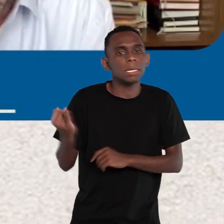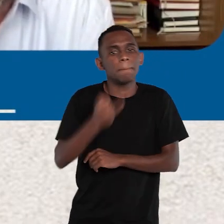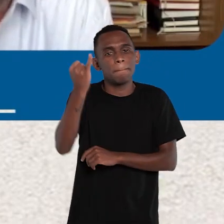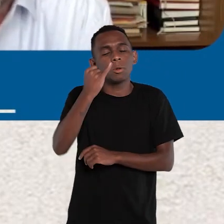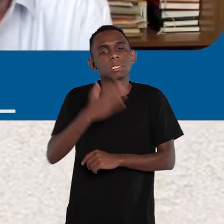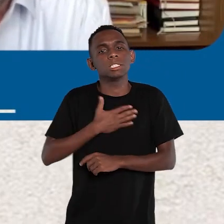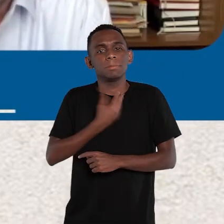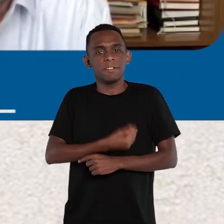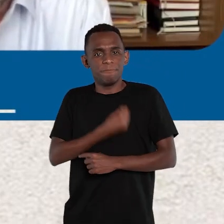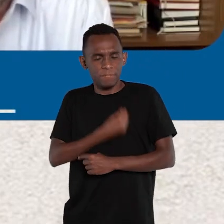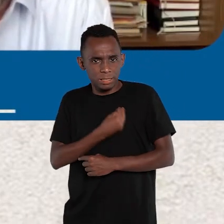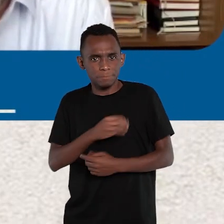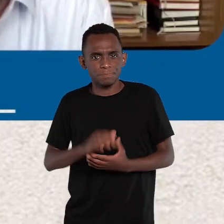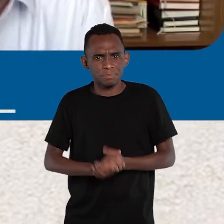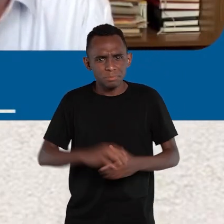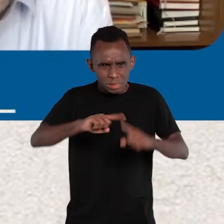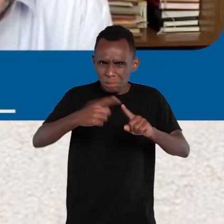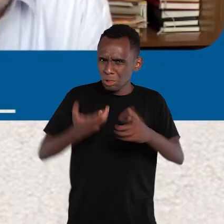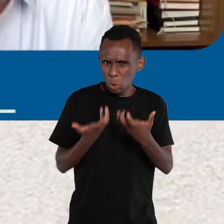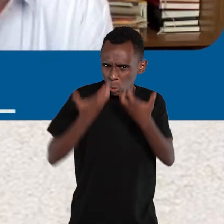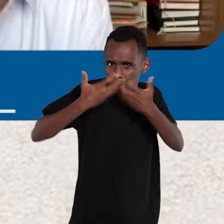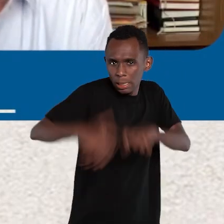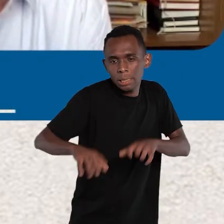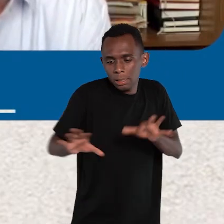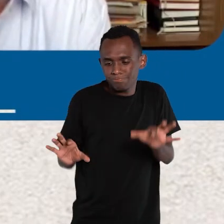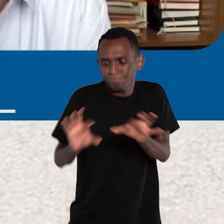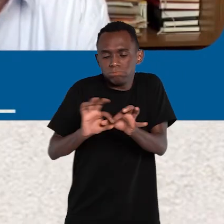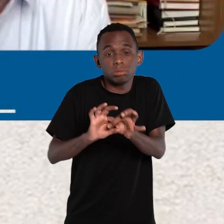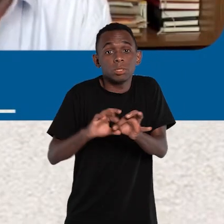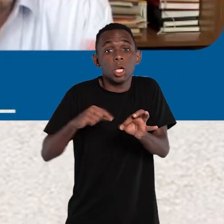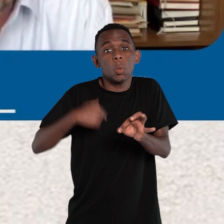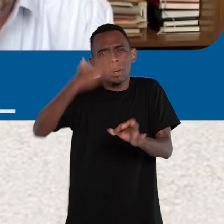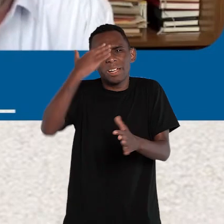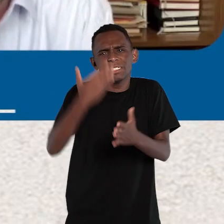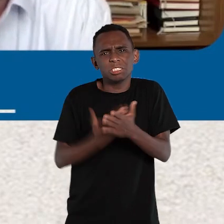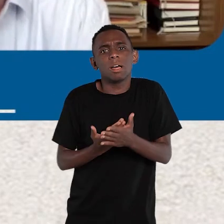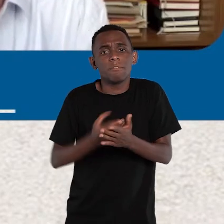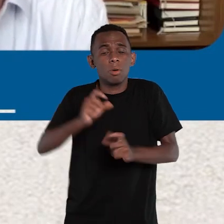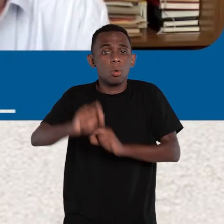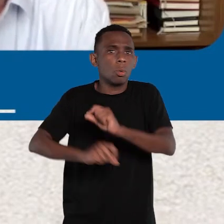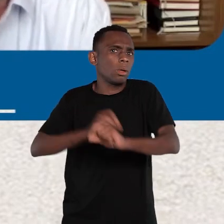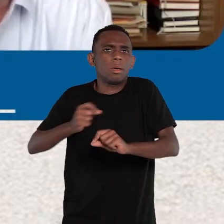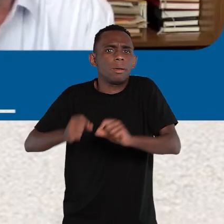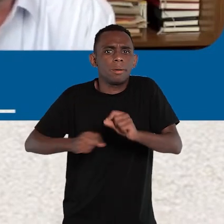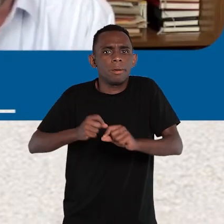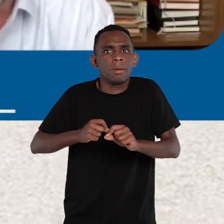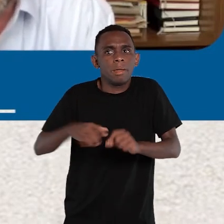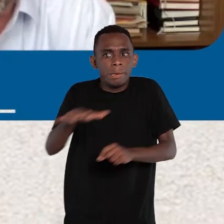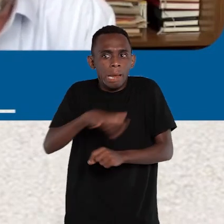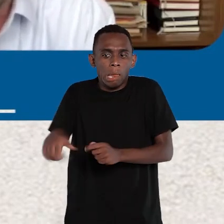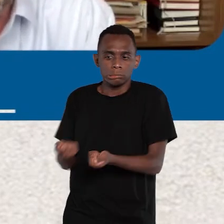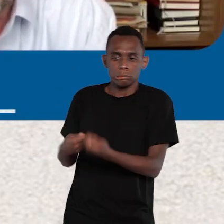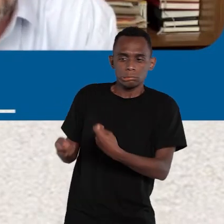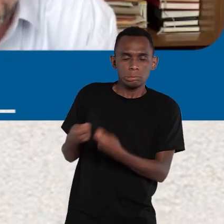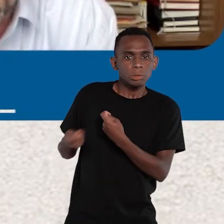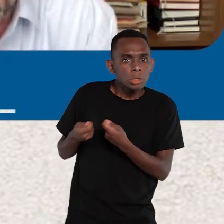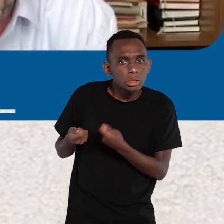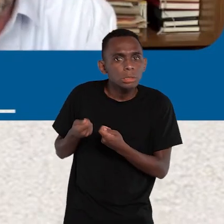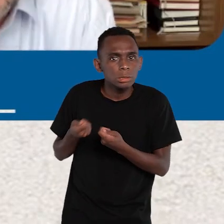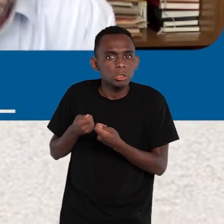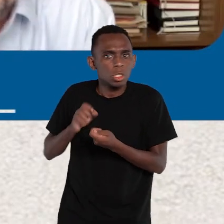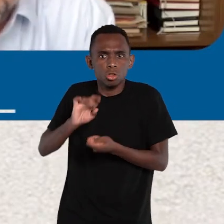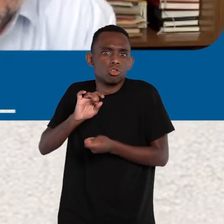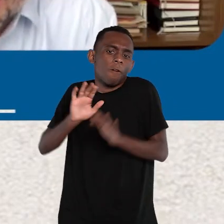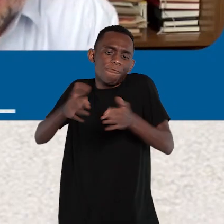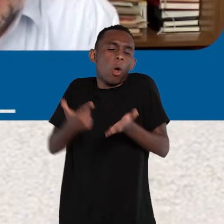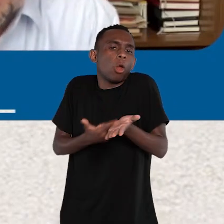importante na minha vida cinema, mas eu não queria me envolver com cinema. Eu achava que em matéria de atividade economicamente inviável